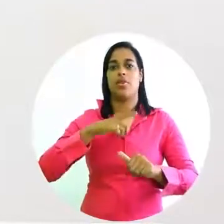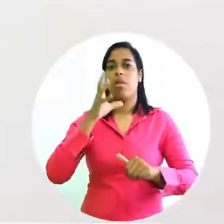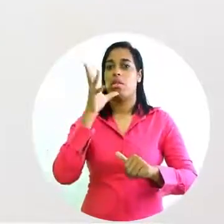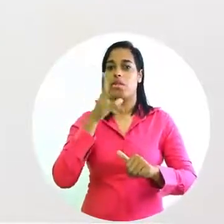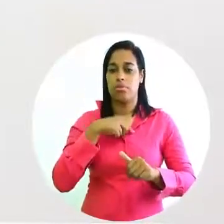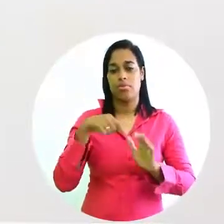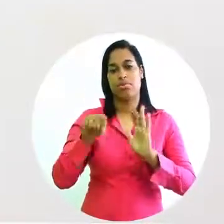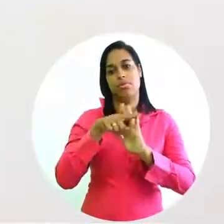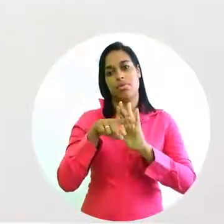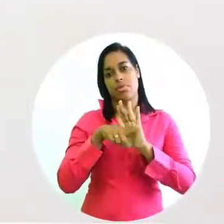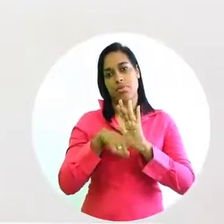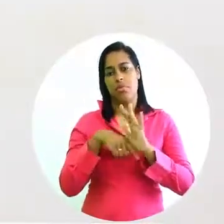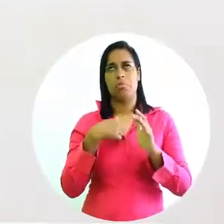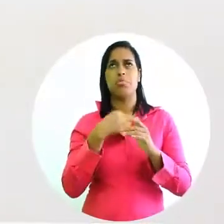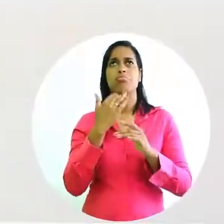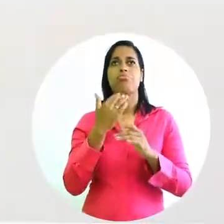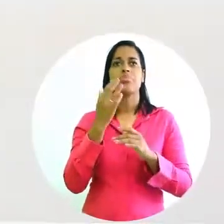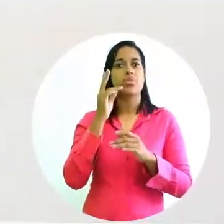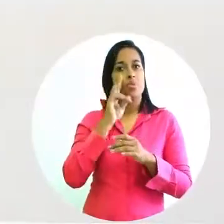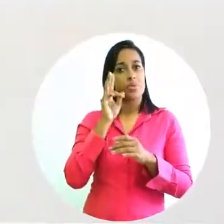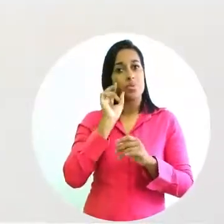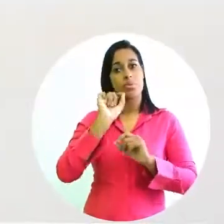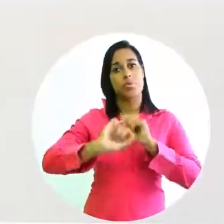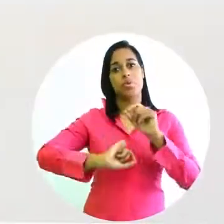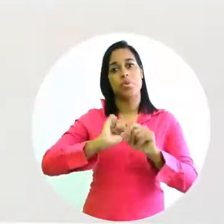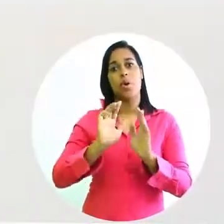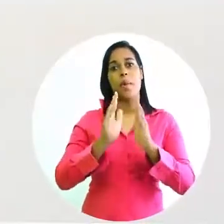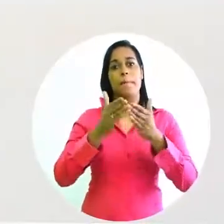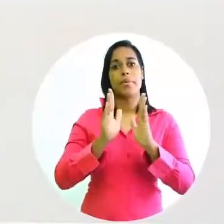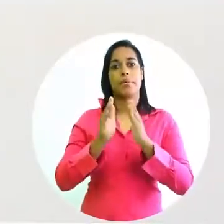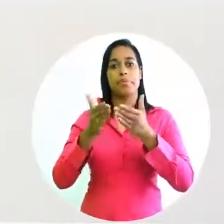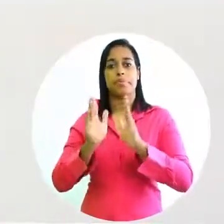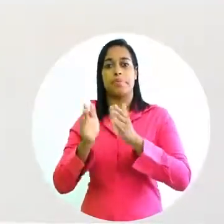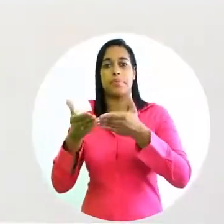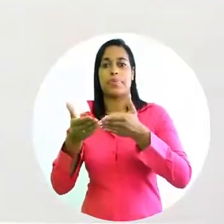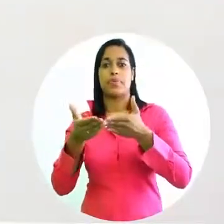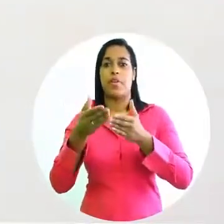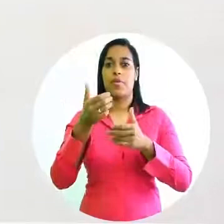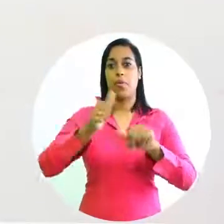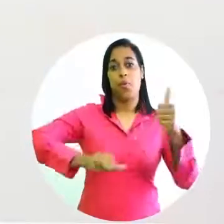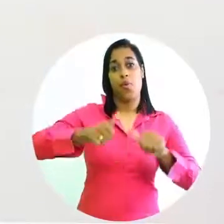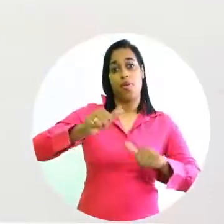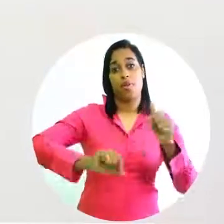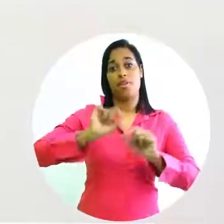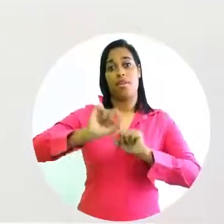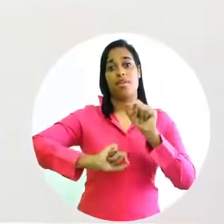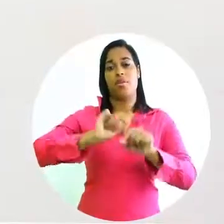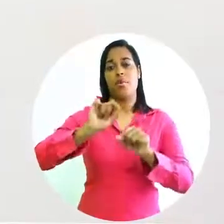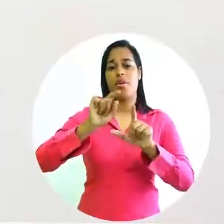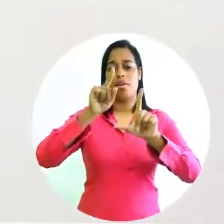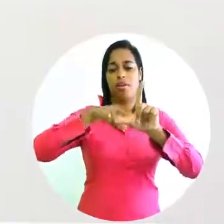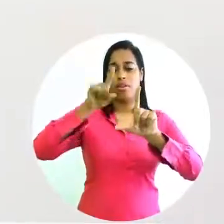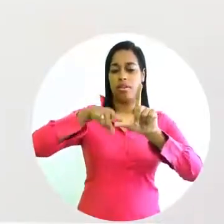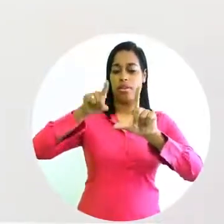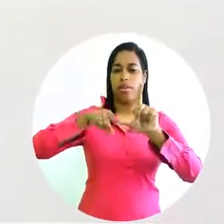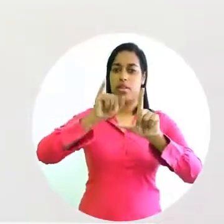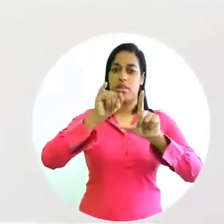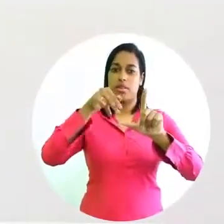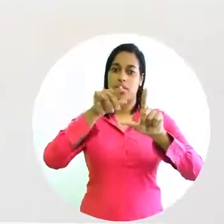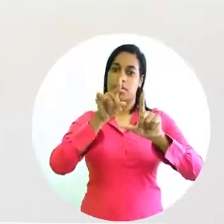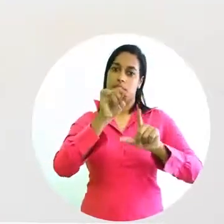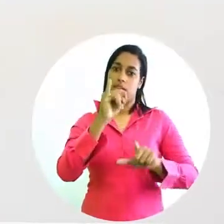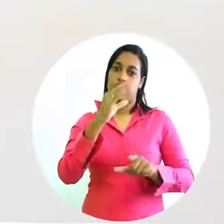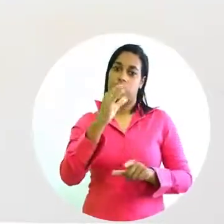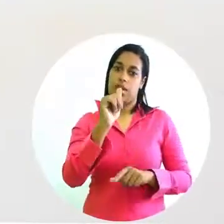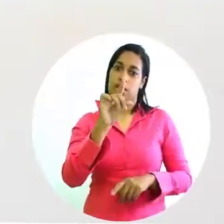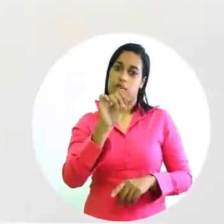processos. Para quem não lembra o que são indicadores de qualidade, eles são expressões numéricas,